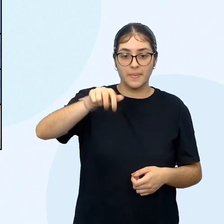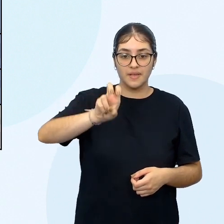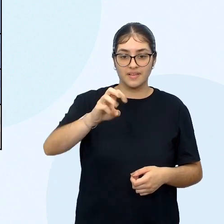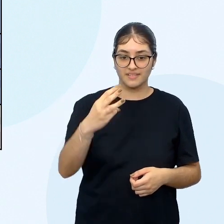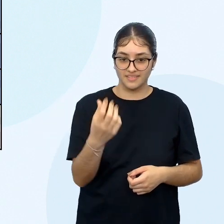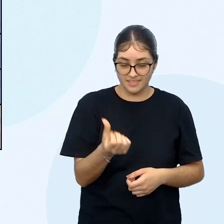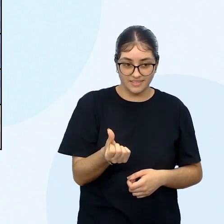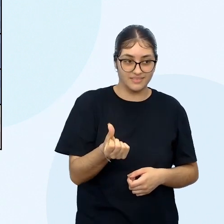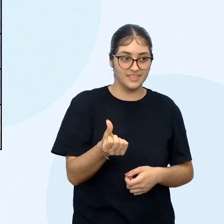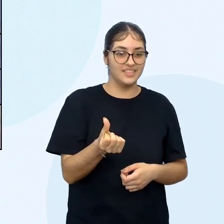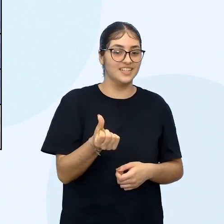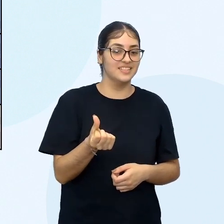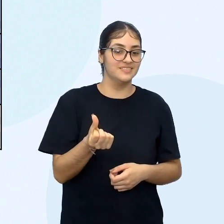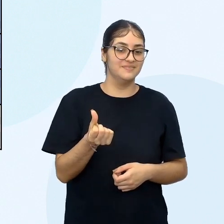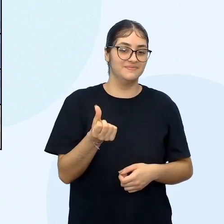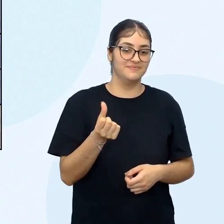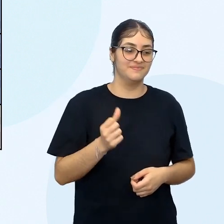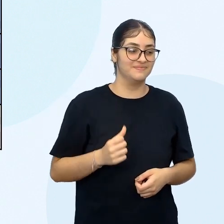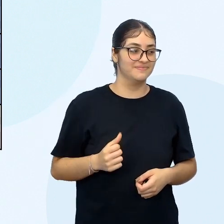7.000.